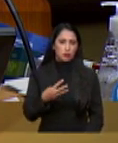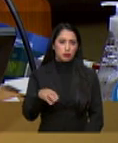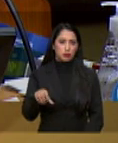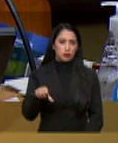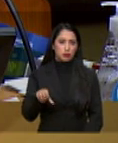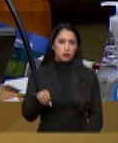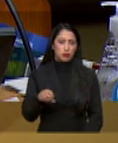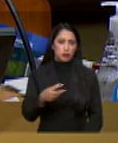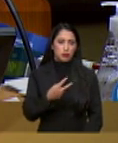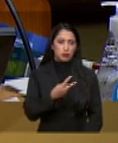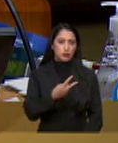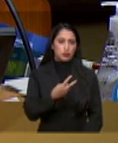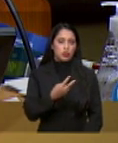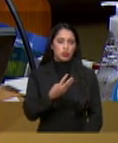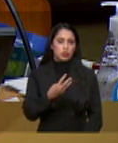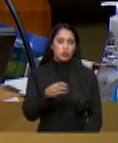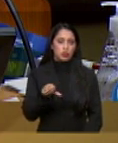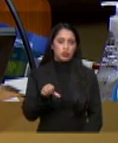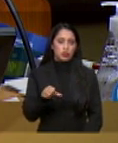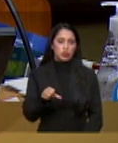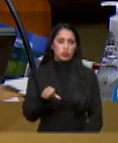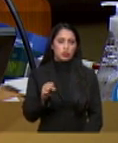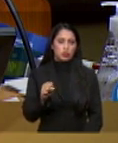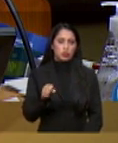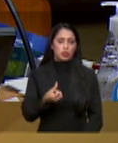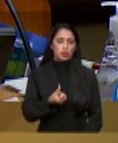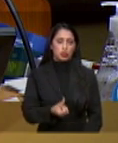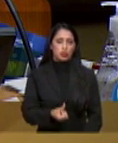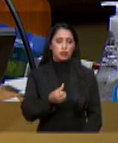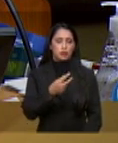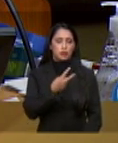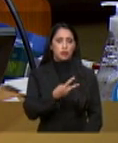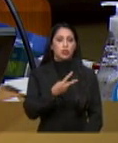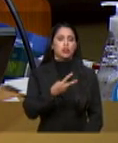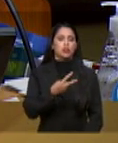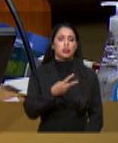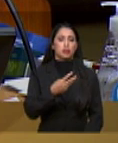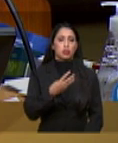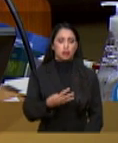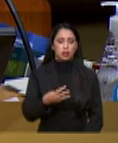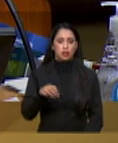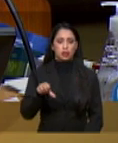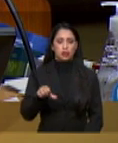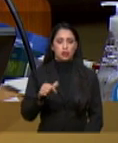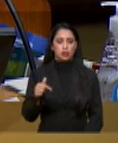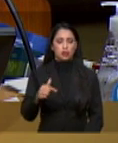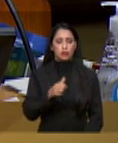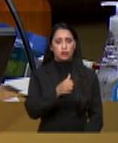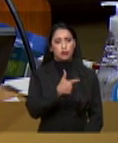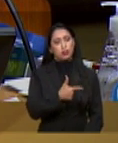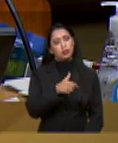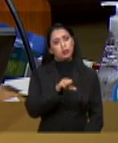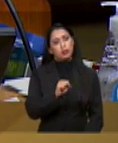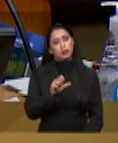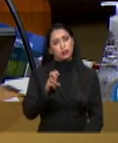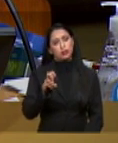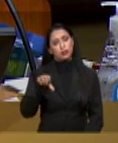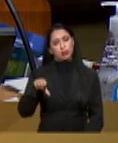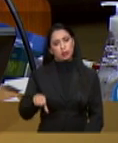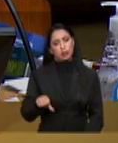2390, 2386, 2397 e 2859, toda sob a relatoria